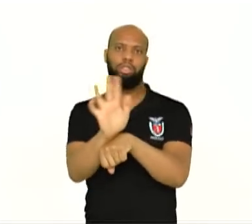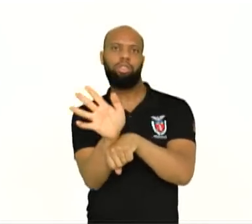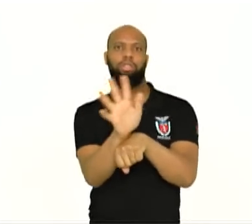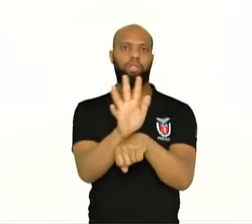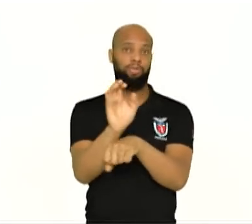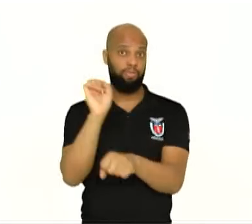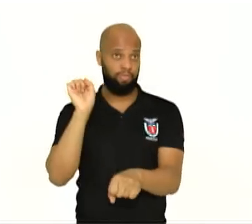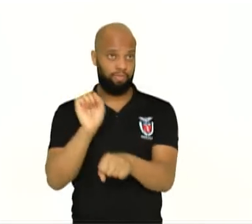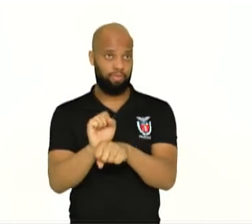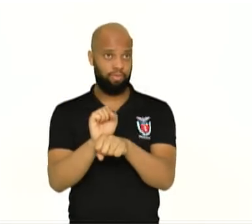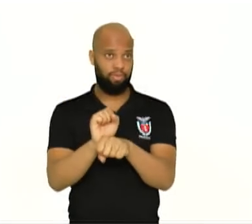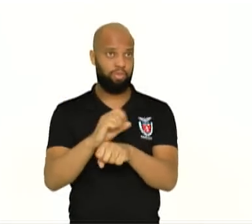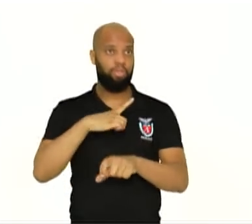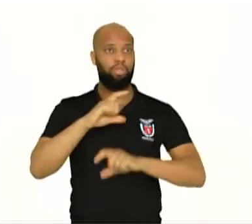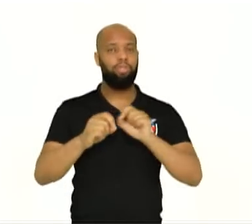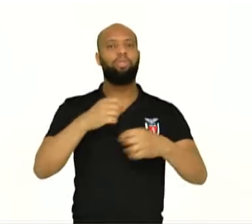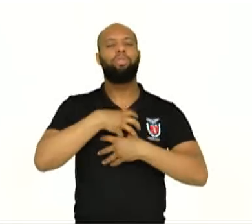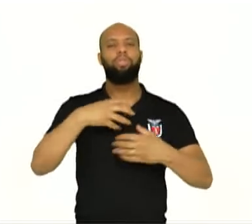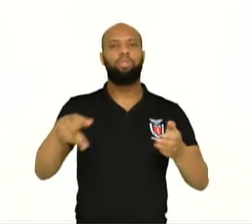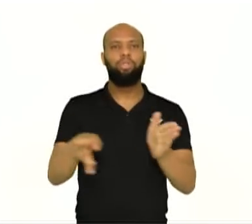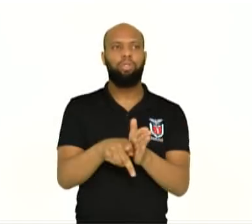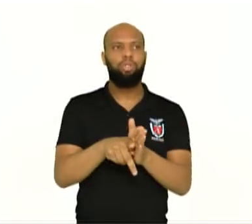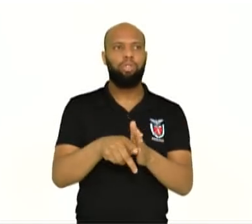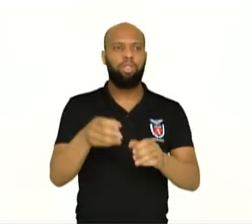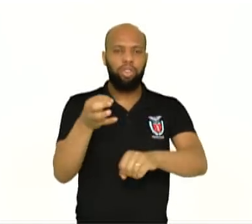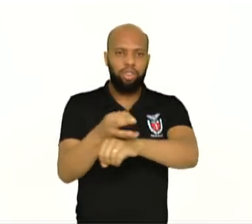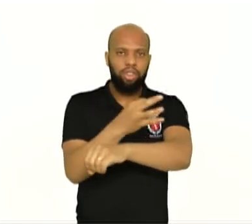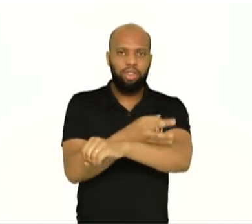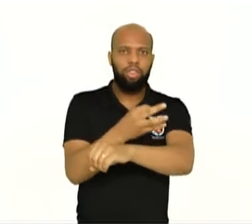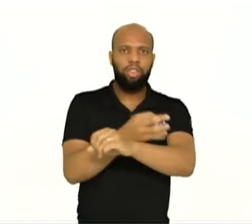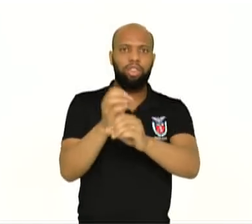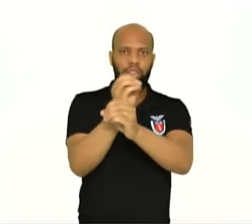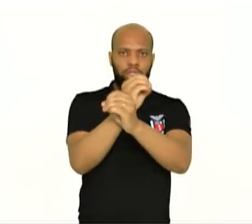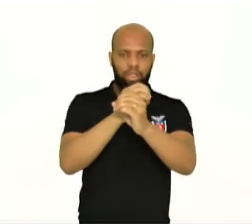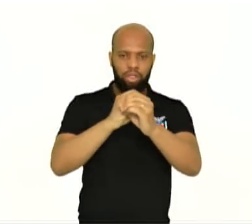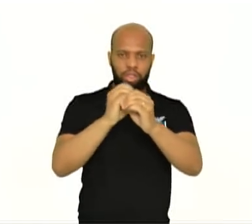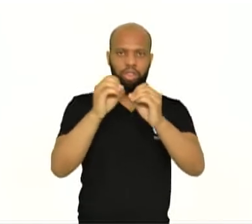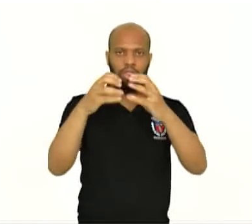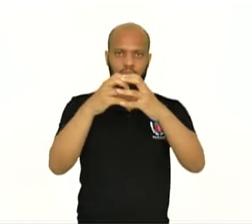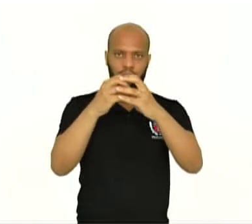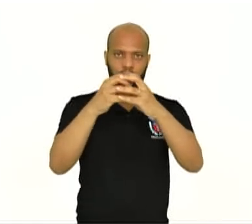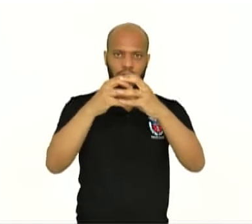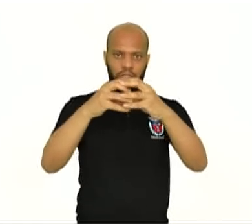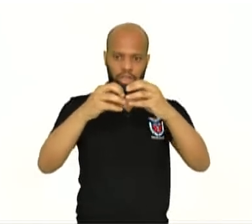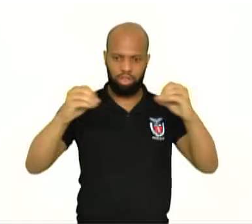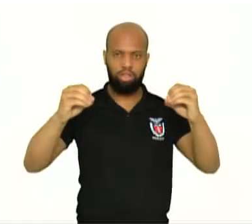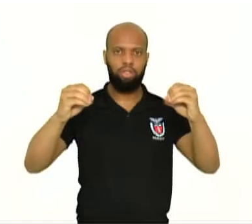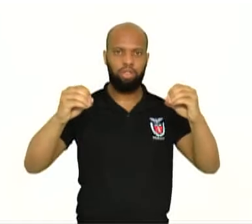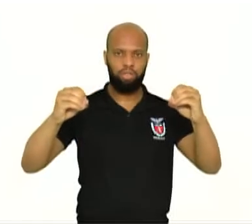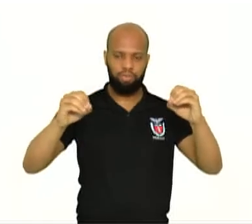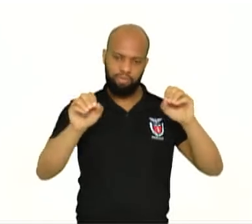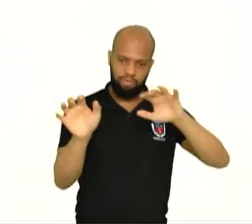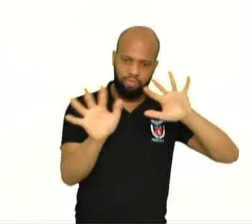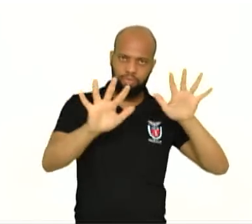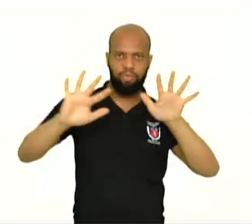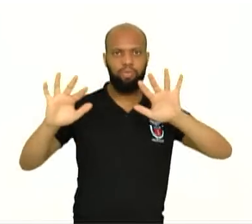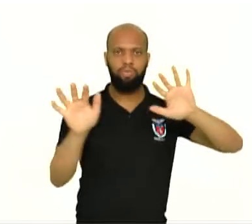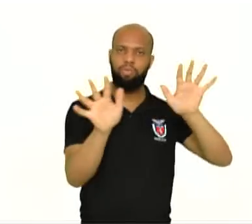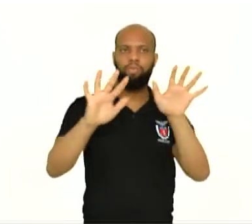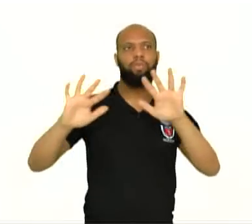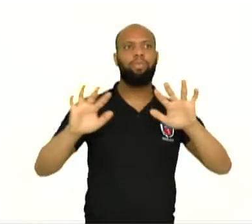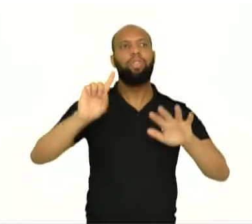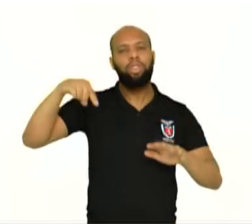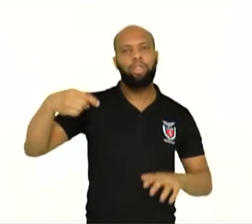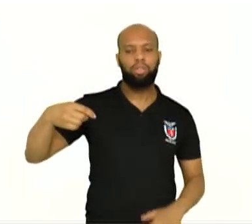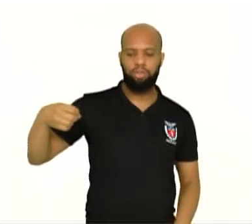um processo de divisão celular, ele vai crescer e aí, em alguns casos, ele pode se desenvolver depois